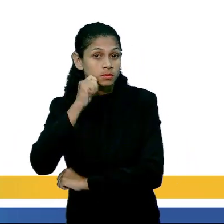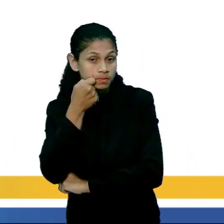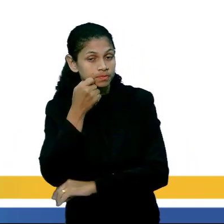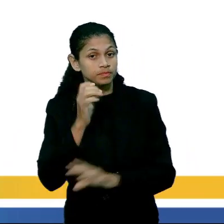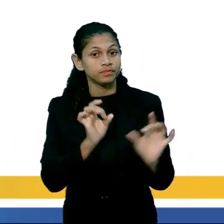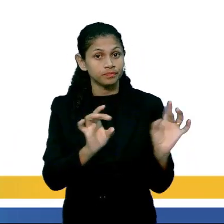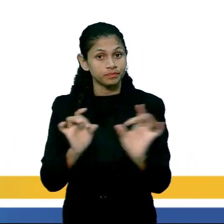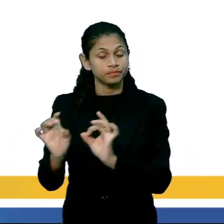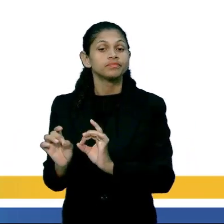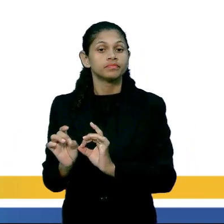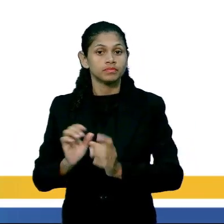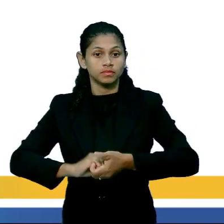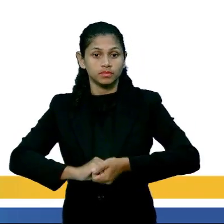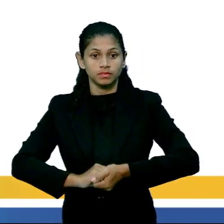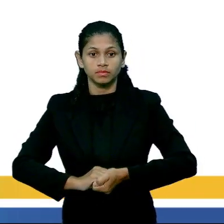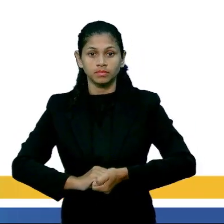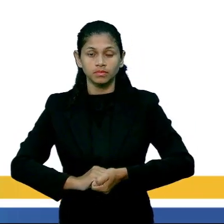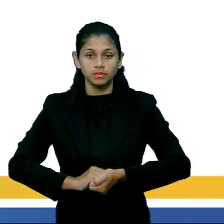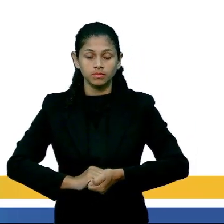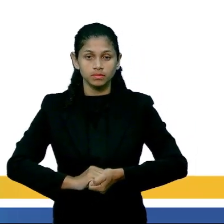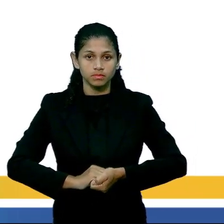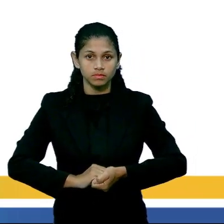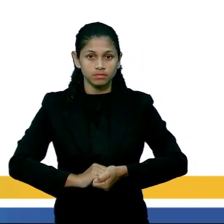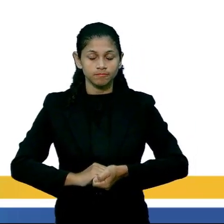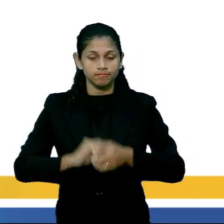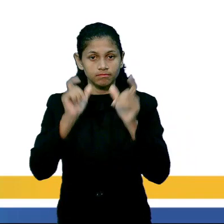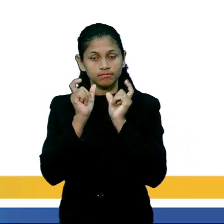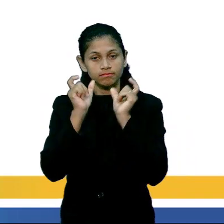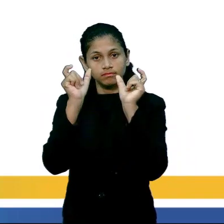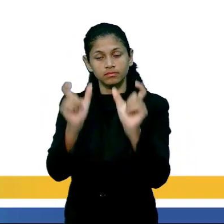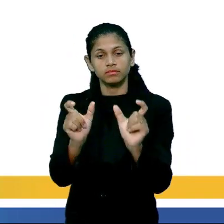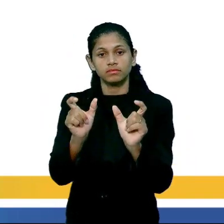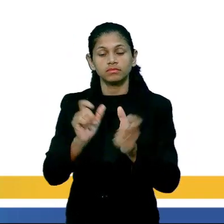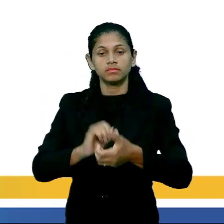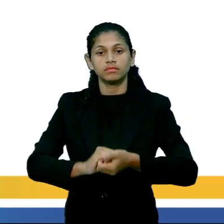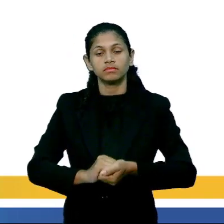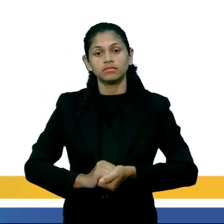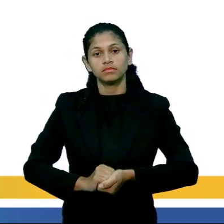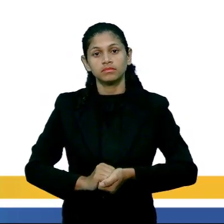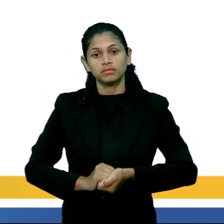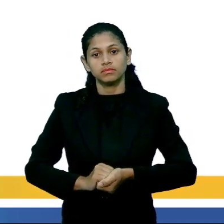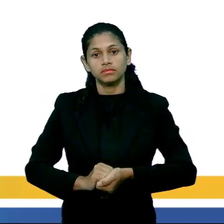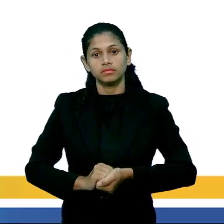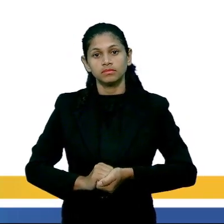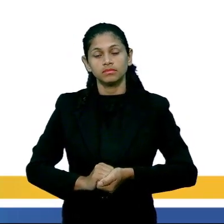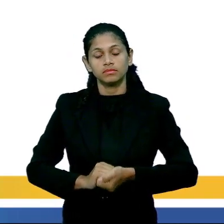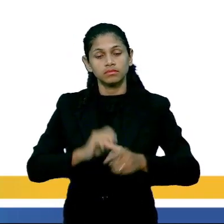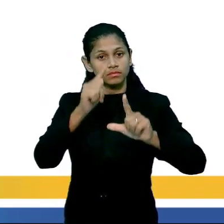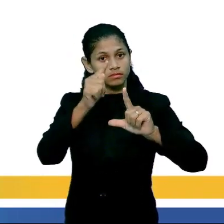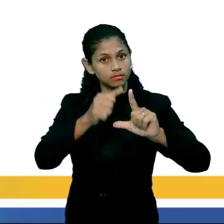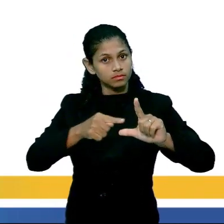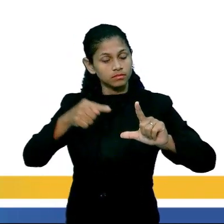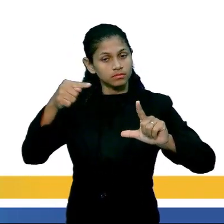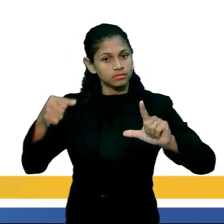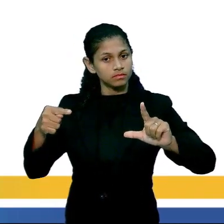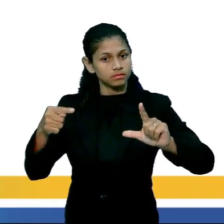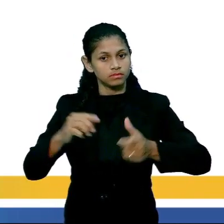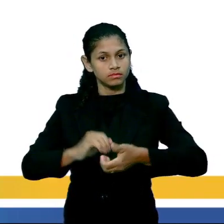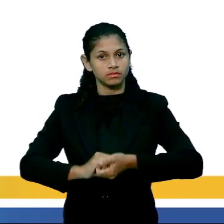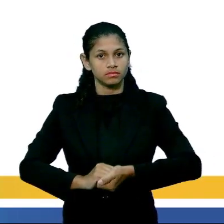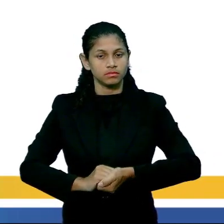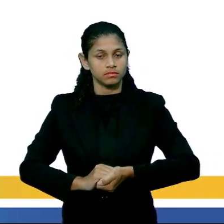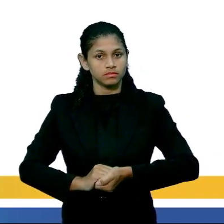em uma padaria não dá para gente observar aí pessoal que nesse gráfico tá